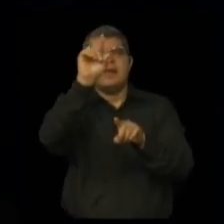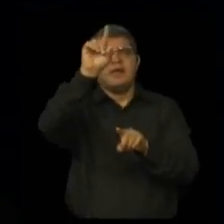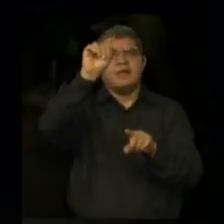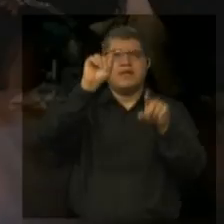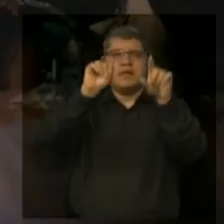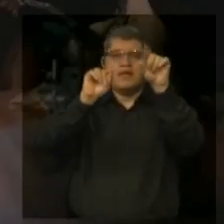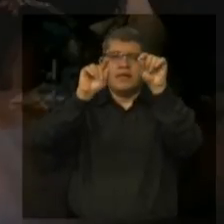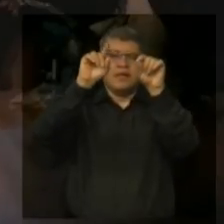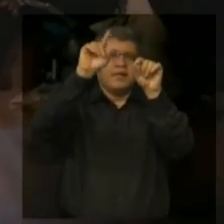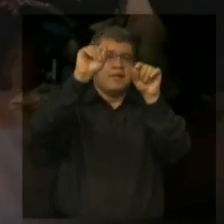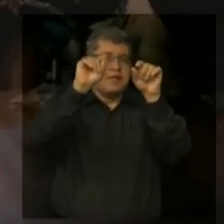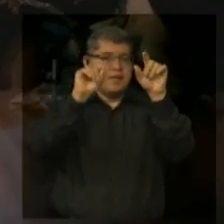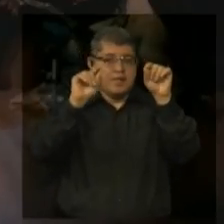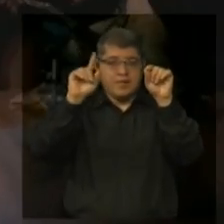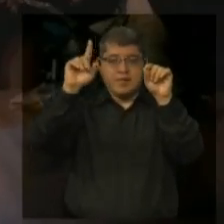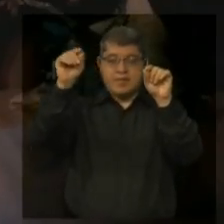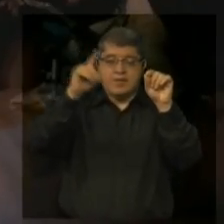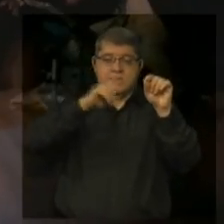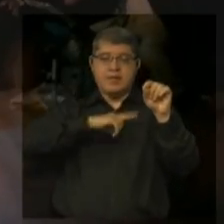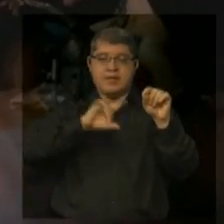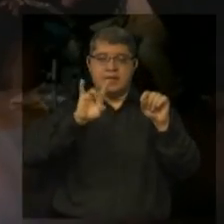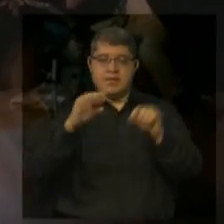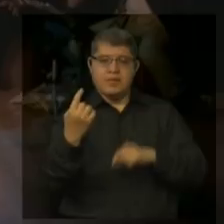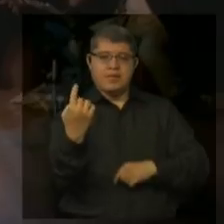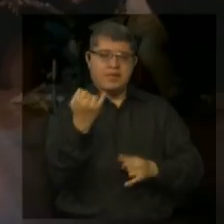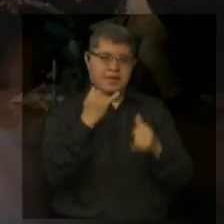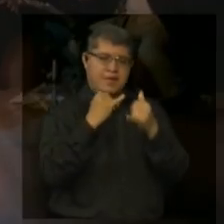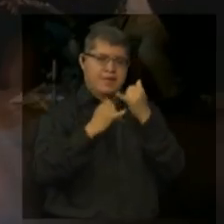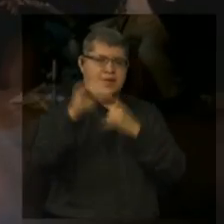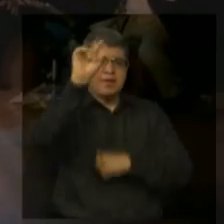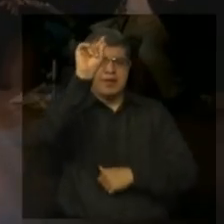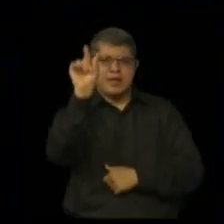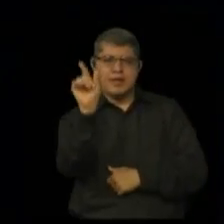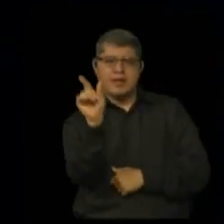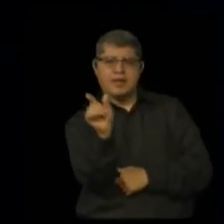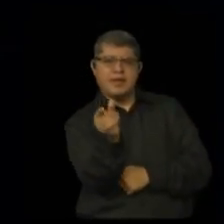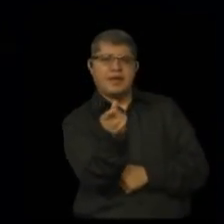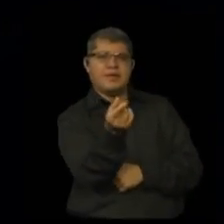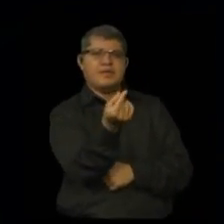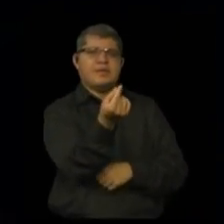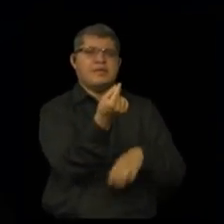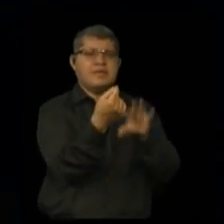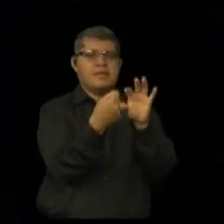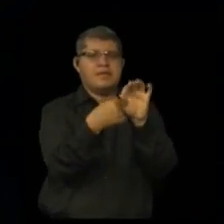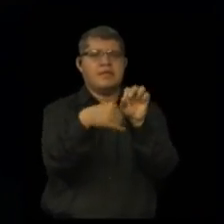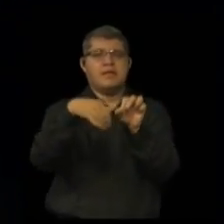estrela, mas tenho a solidão da lua.